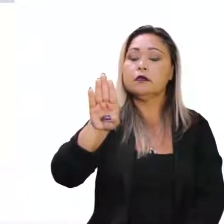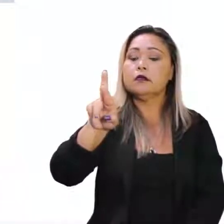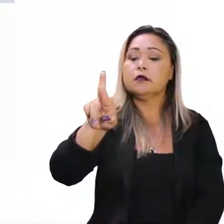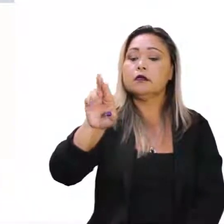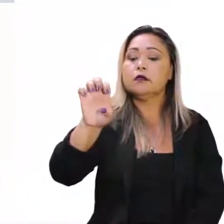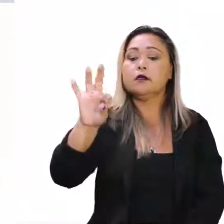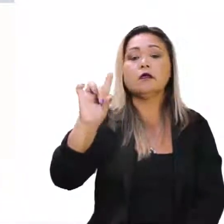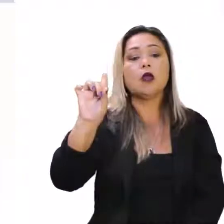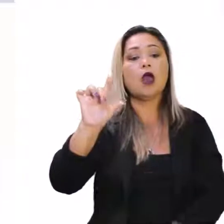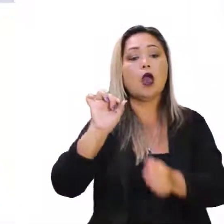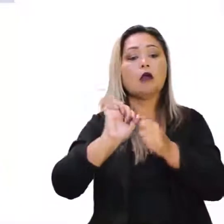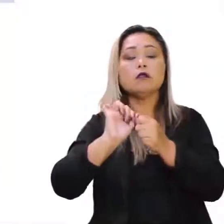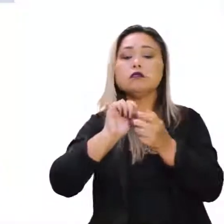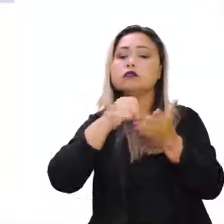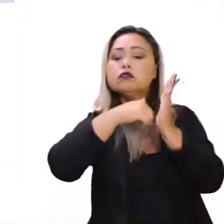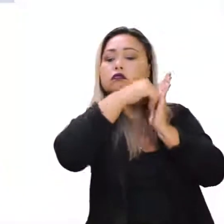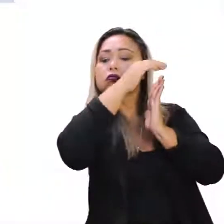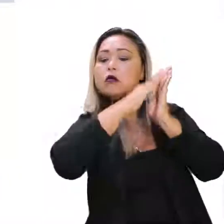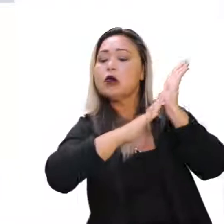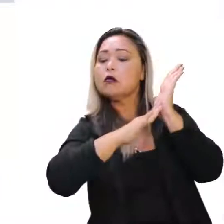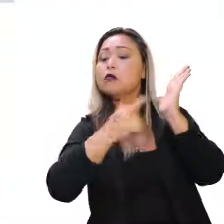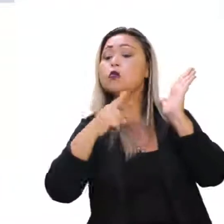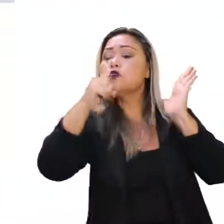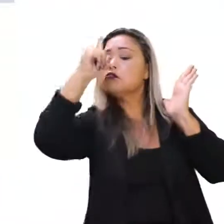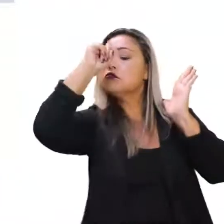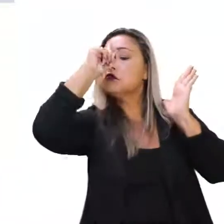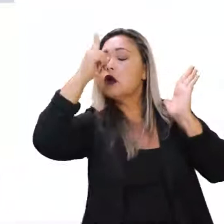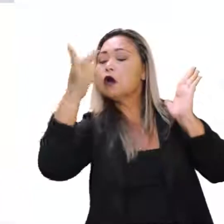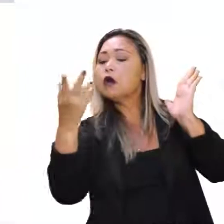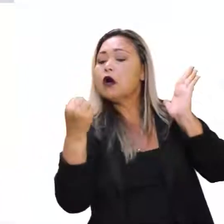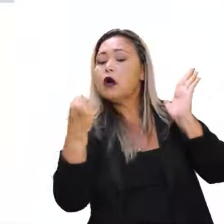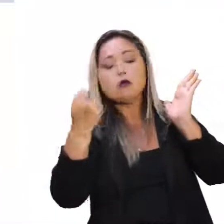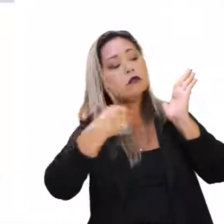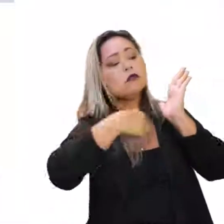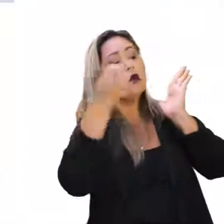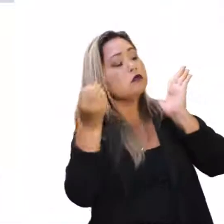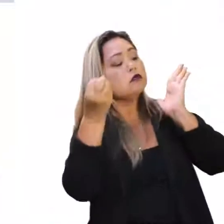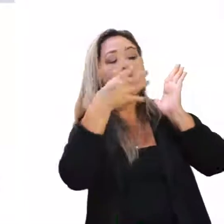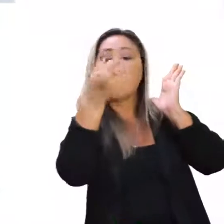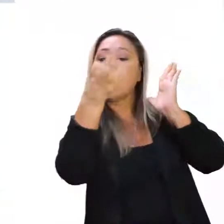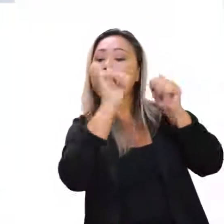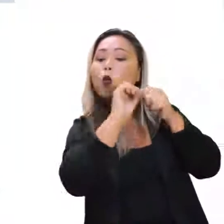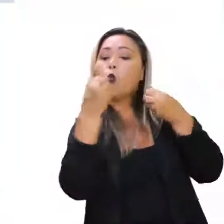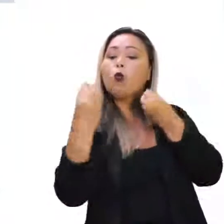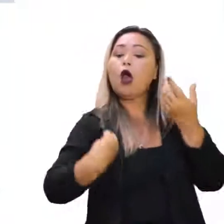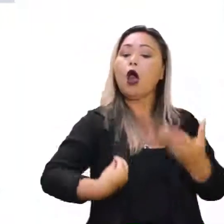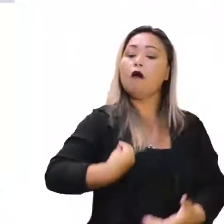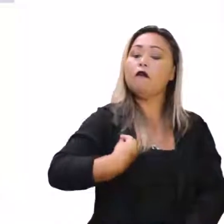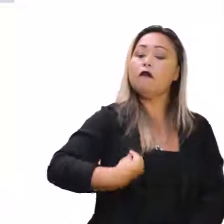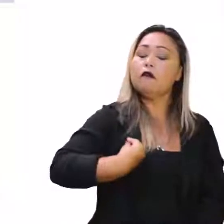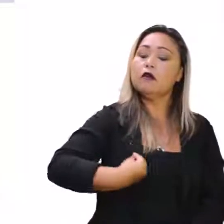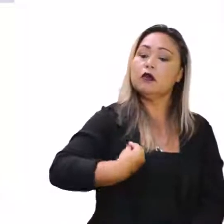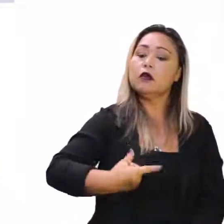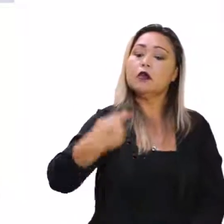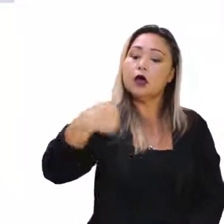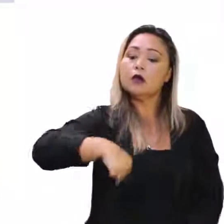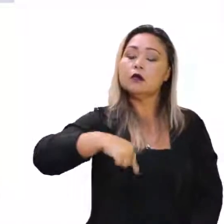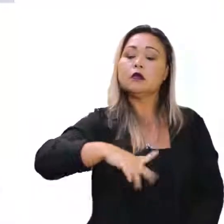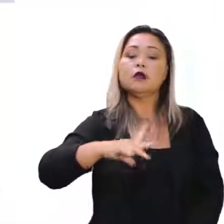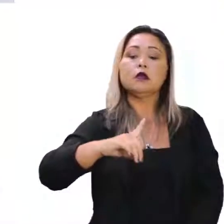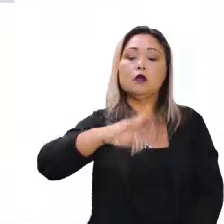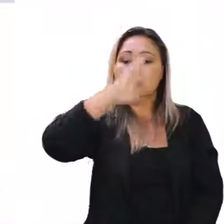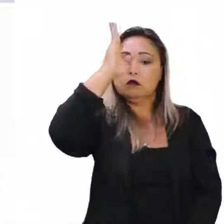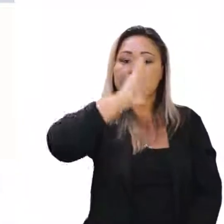o cotidiano do Brasil colonial. Ele documentou isso aí, né? Catalogou por meio de registros de desenhos